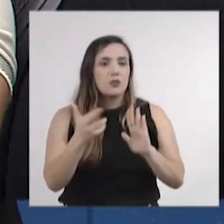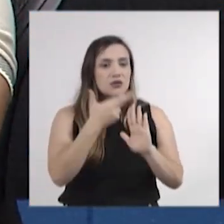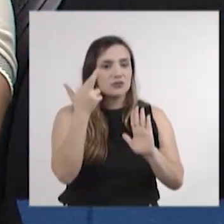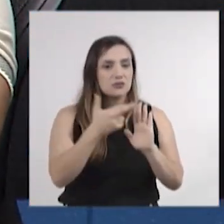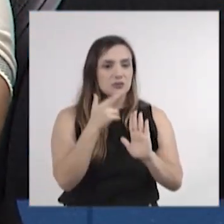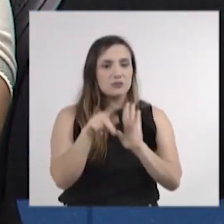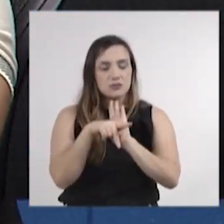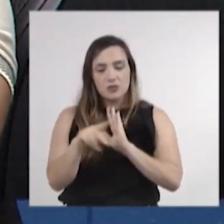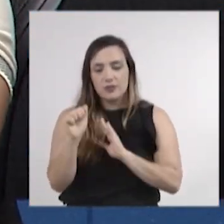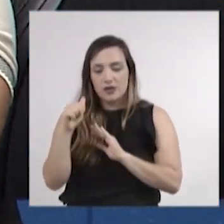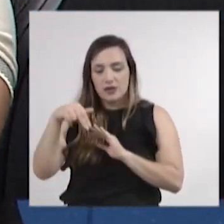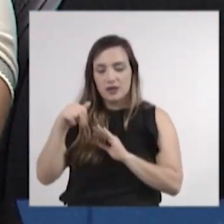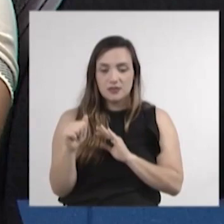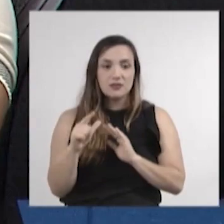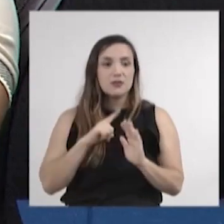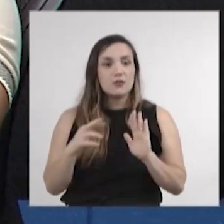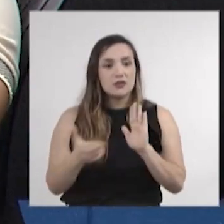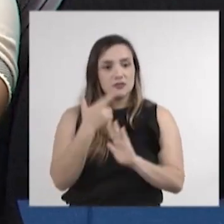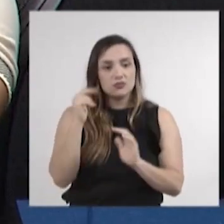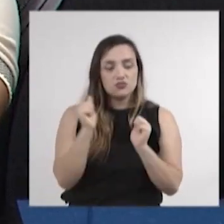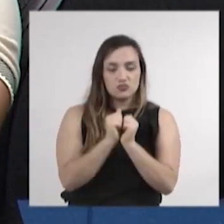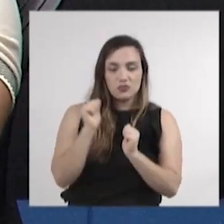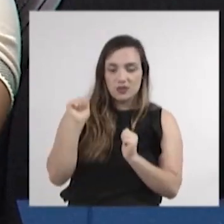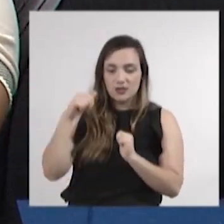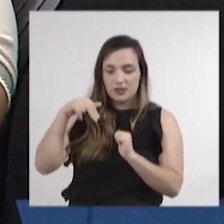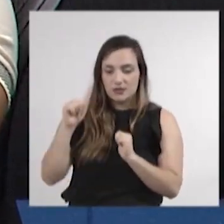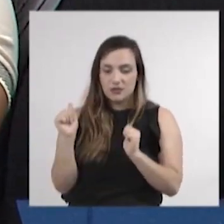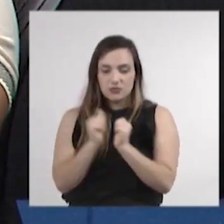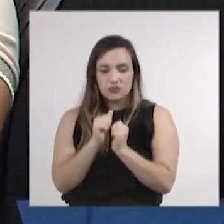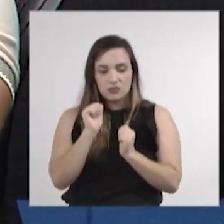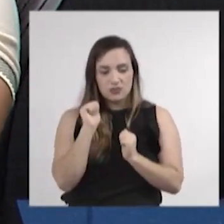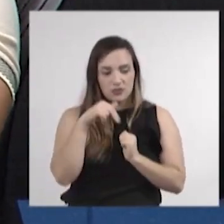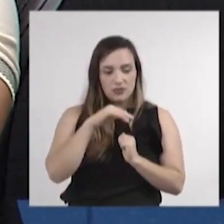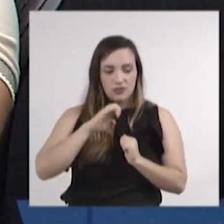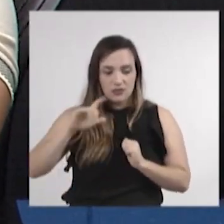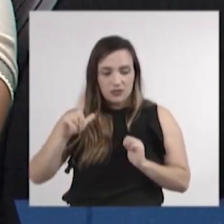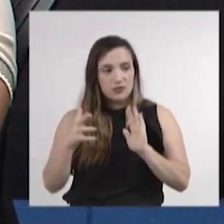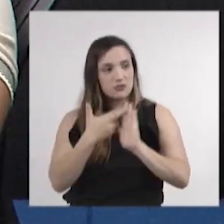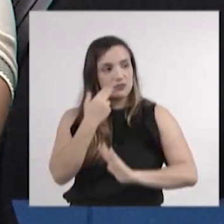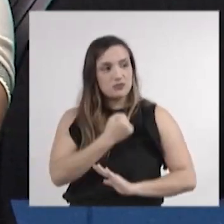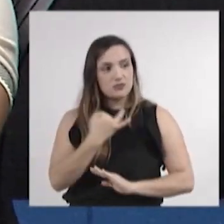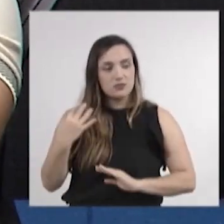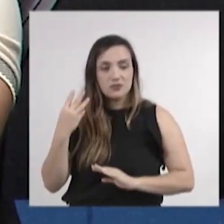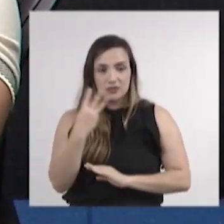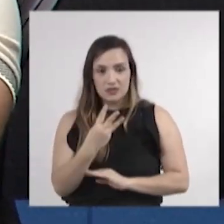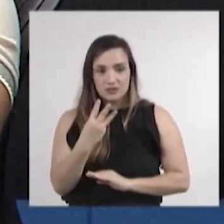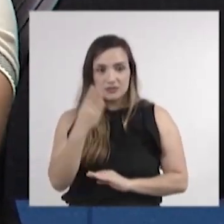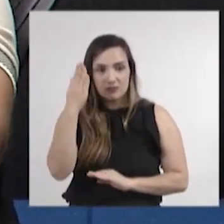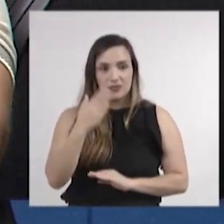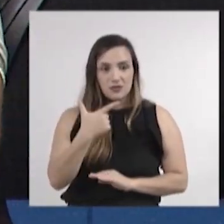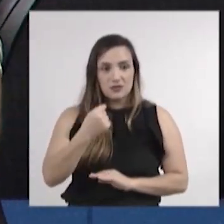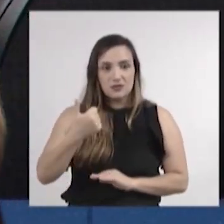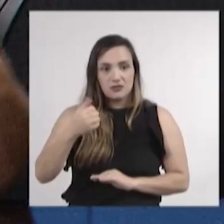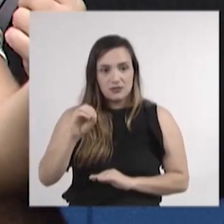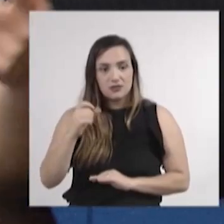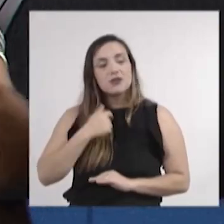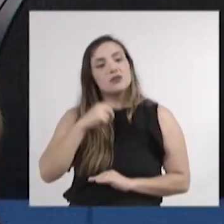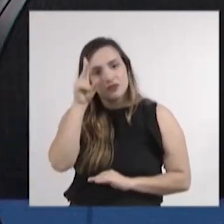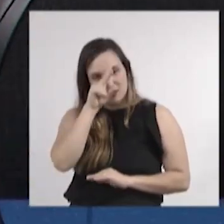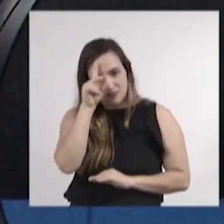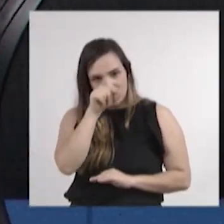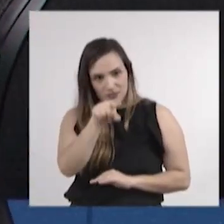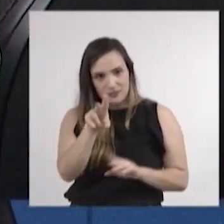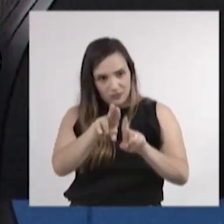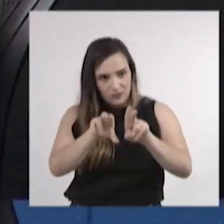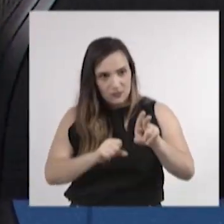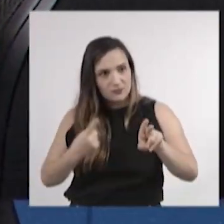tem inclusive uma resolução conjunta, ANA e ANEEL, resolução 003 de 2010. Eu estava, inclusive, no dia do evento lá do ENES,